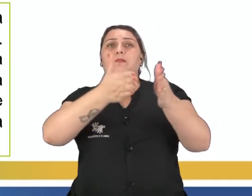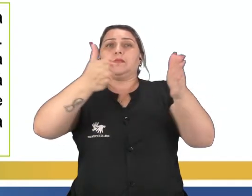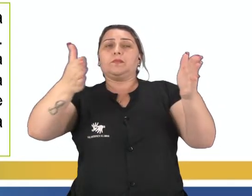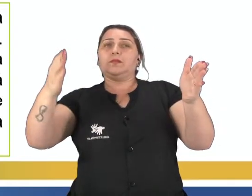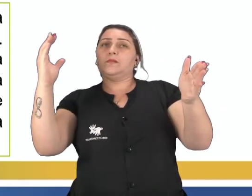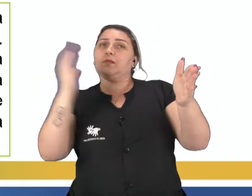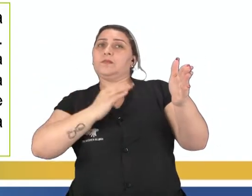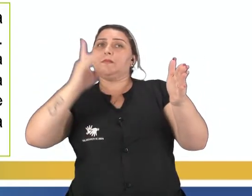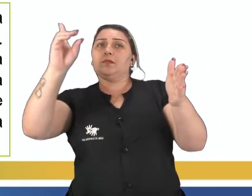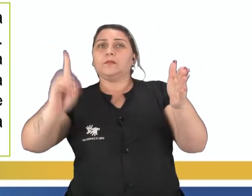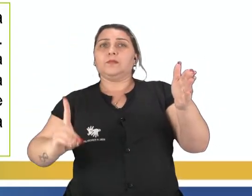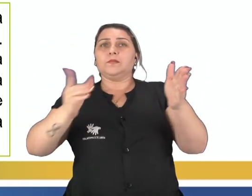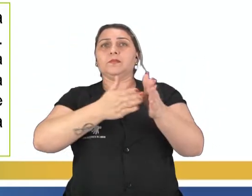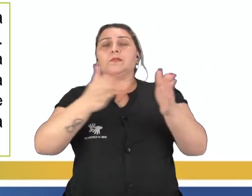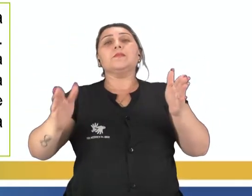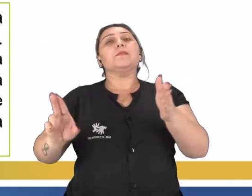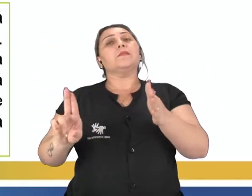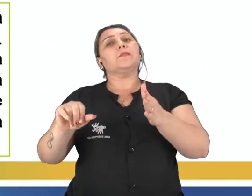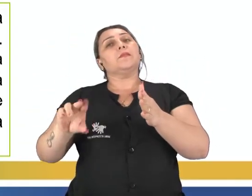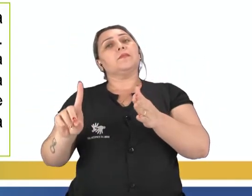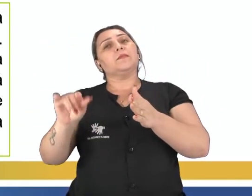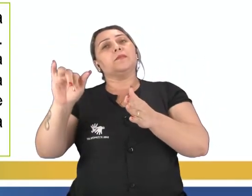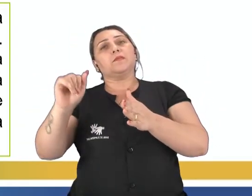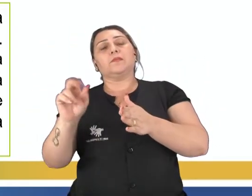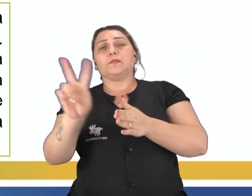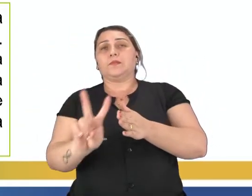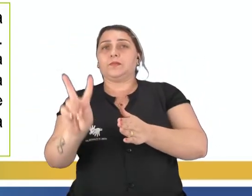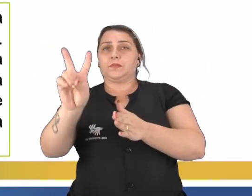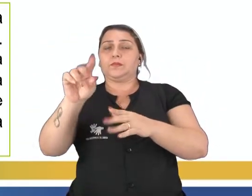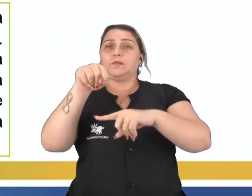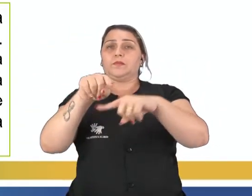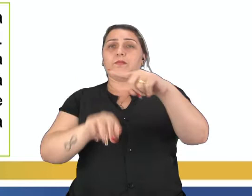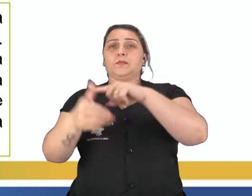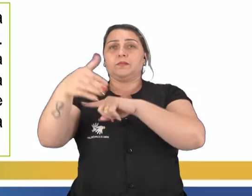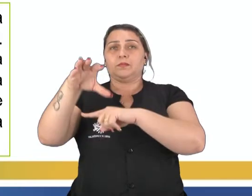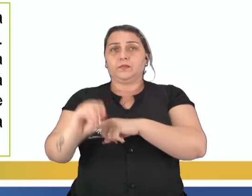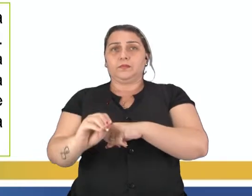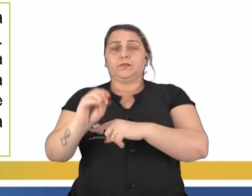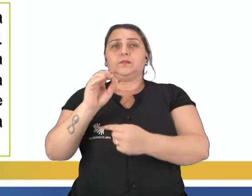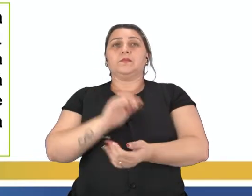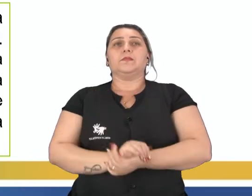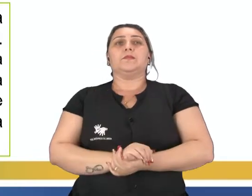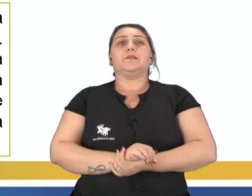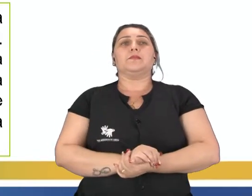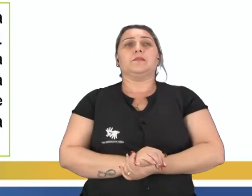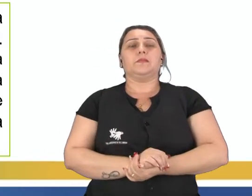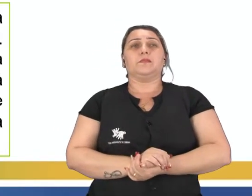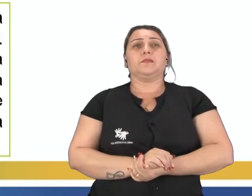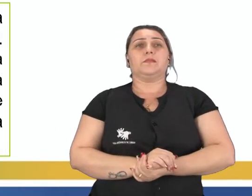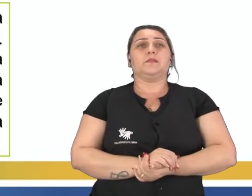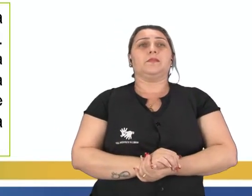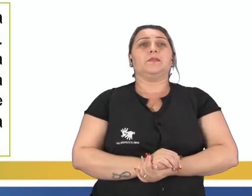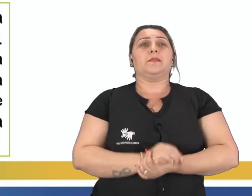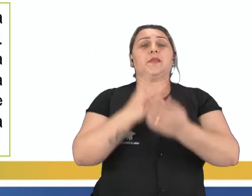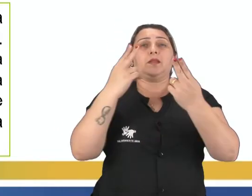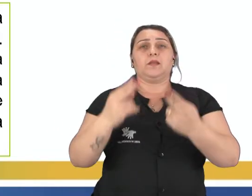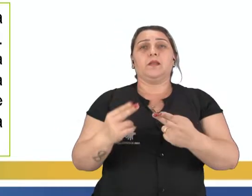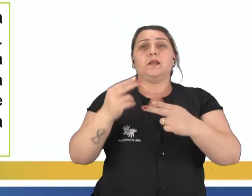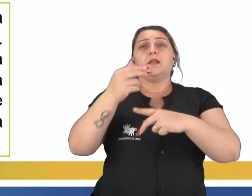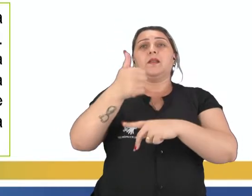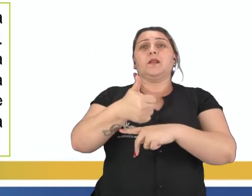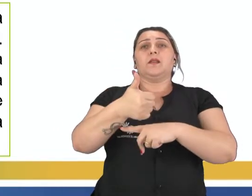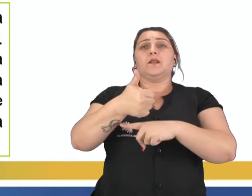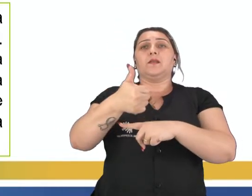ordem imediatamente à direita da ordem das unidades, o seu valor deverá ser dividido por 10. Ou seja, seu valor será igual a 1/10